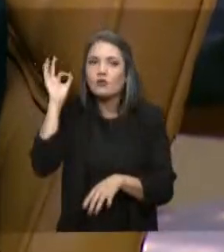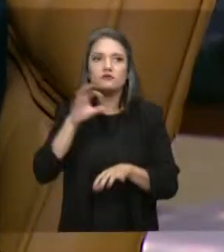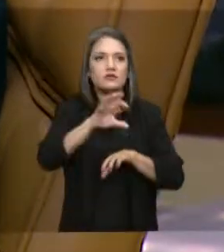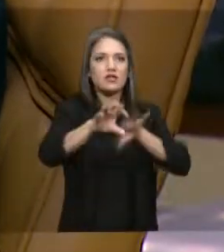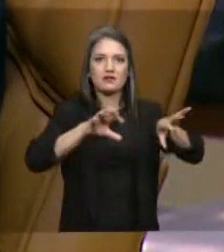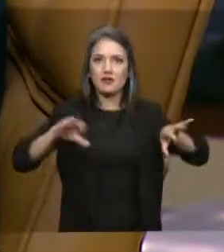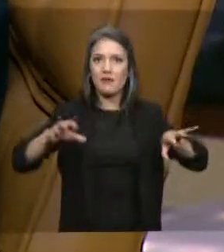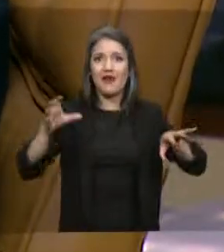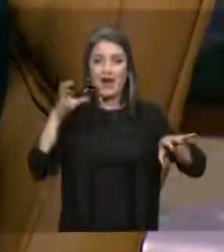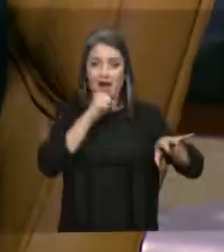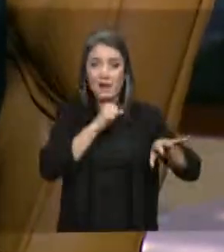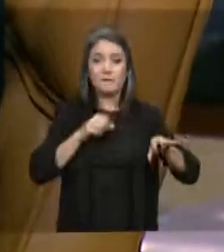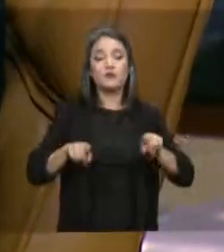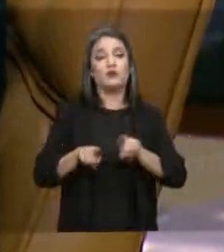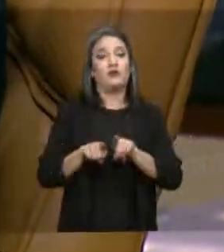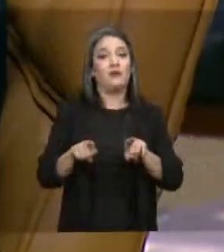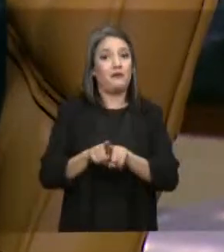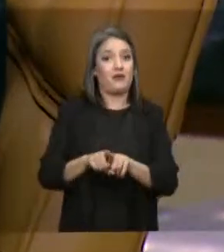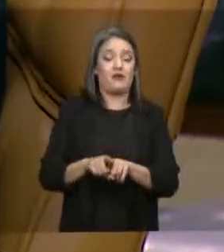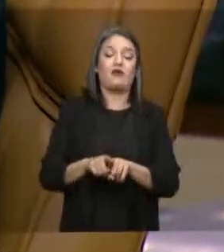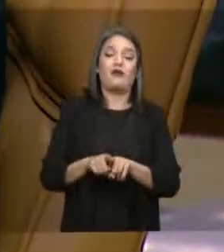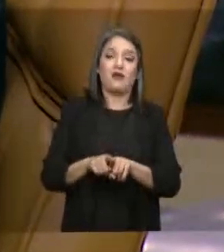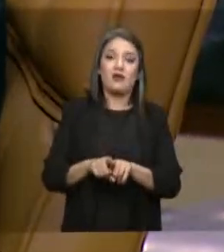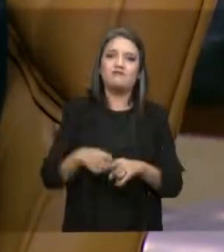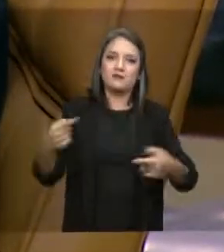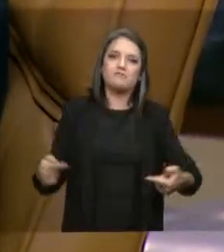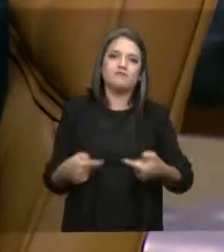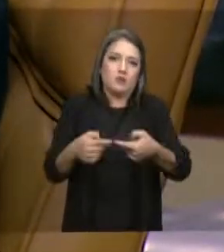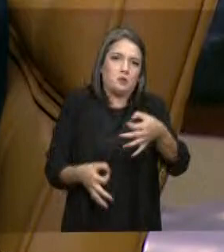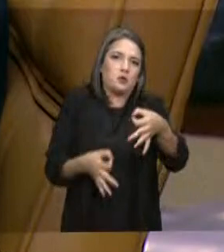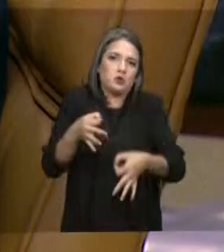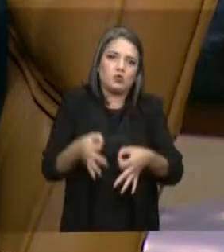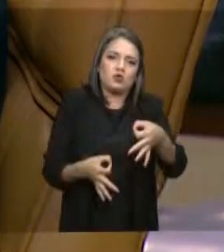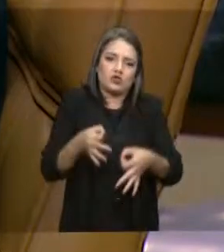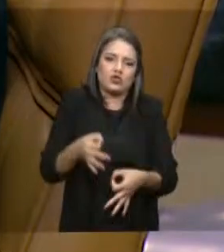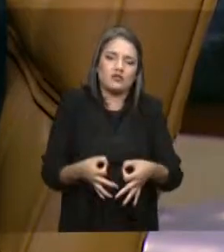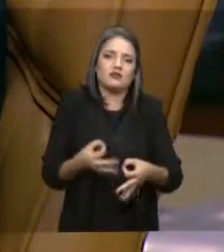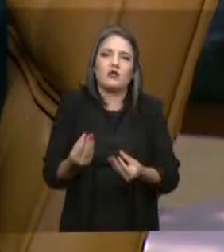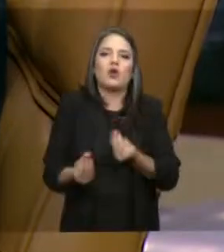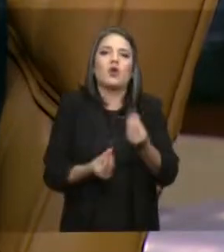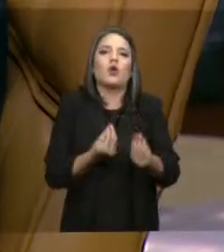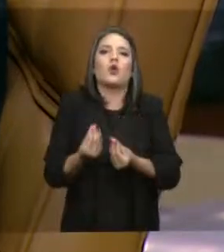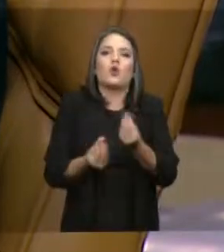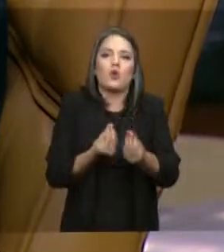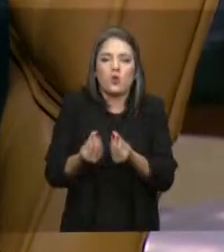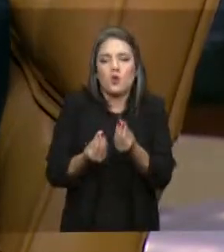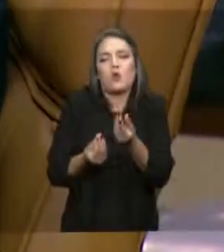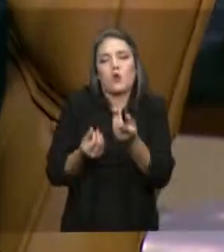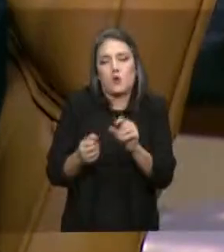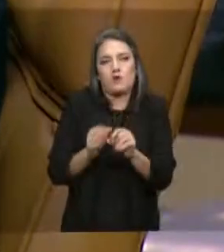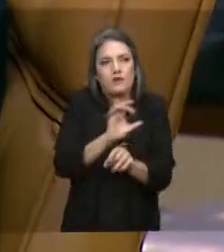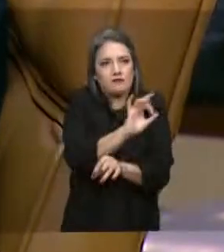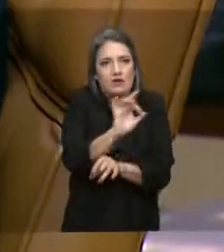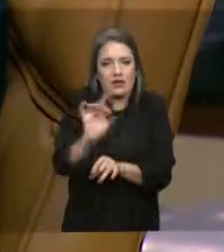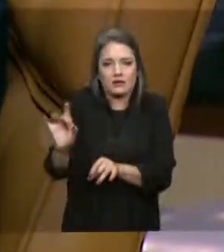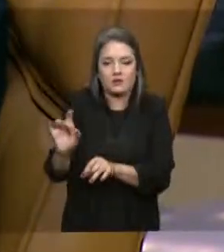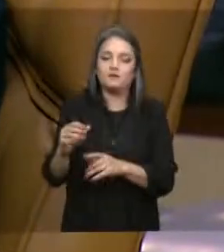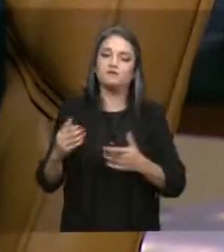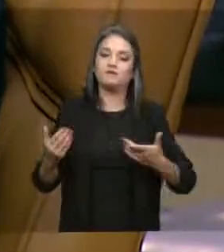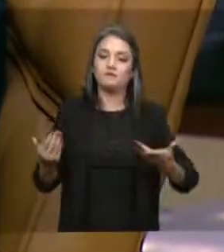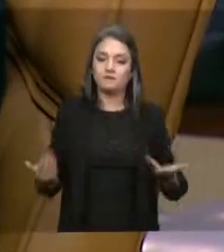também dentro daquilo que nós encontrarmos nos altos dessas condutas respectivas então